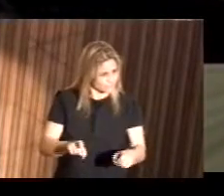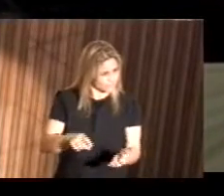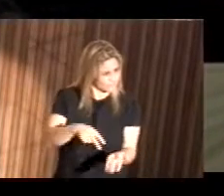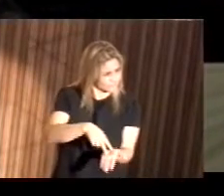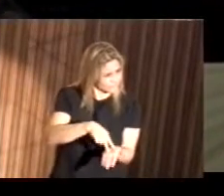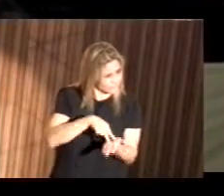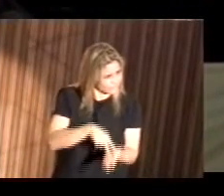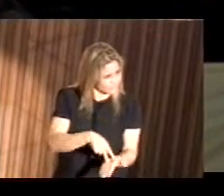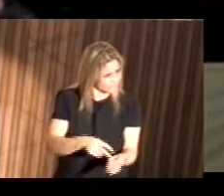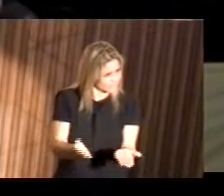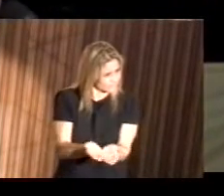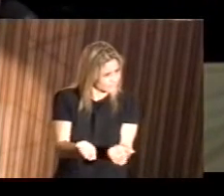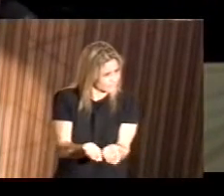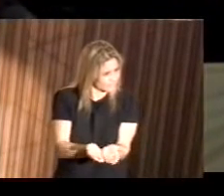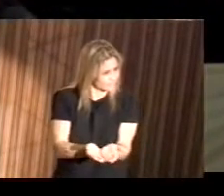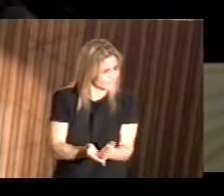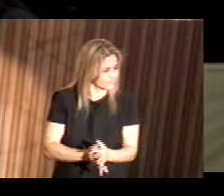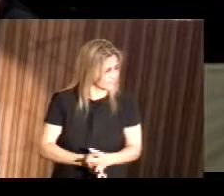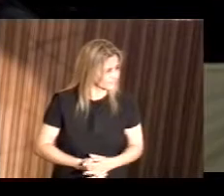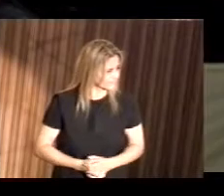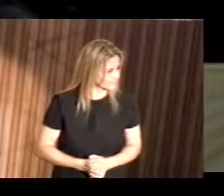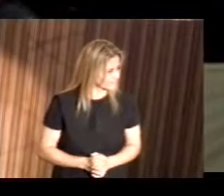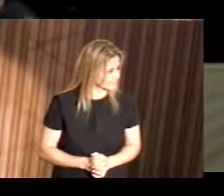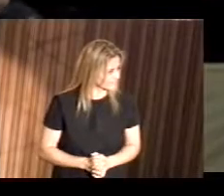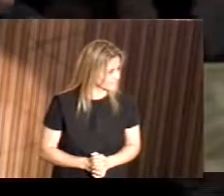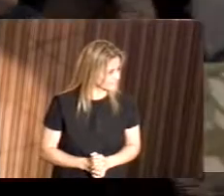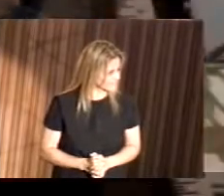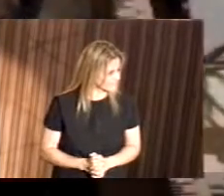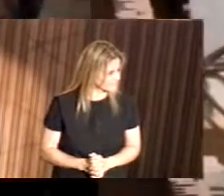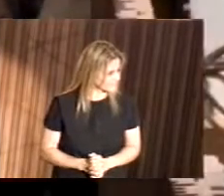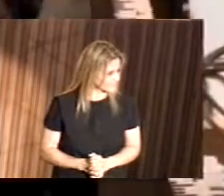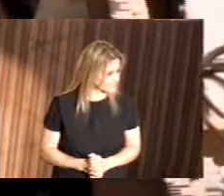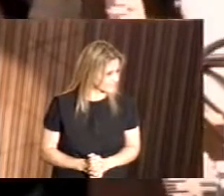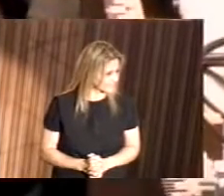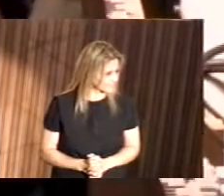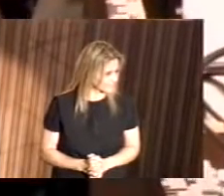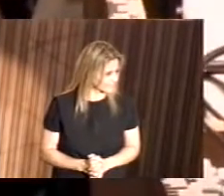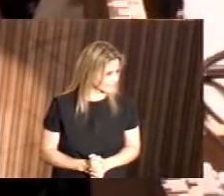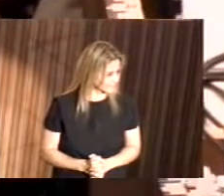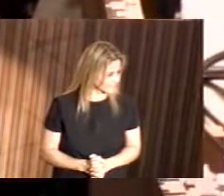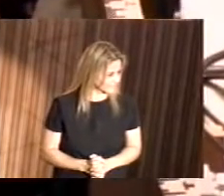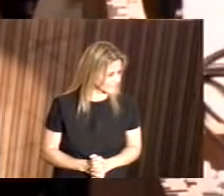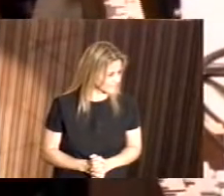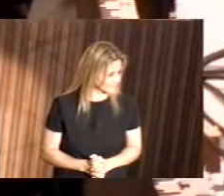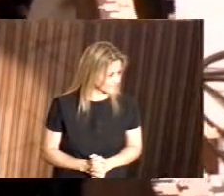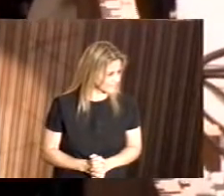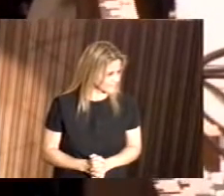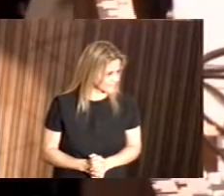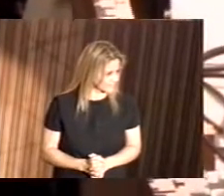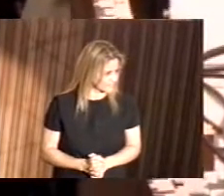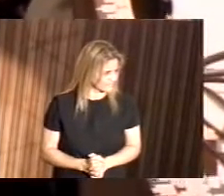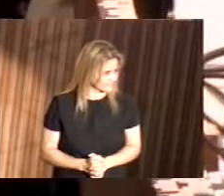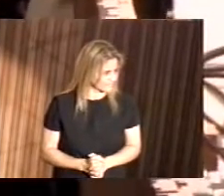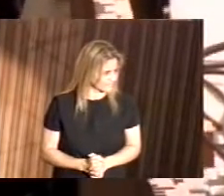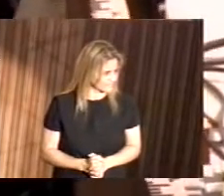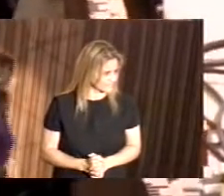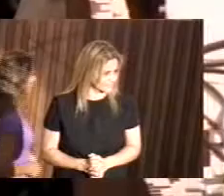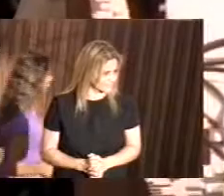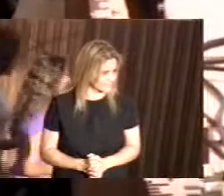minha vida. É isso que eu quero, Senhor. É isso que eu quero. E isso vale para todas as áreas da